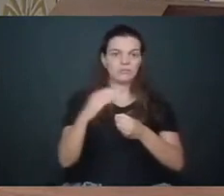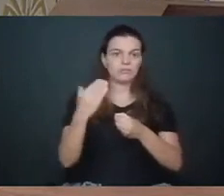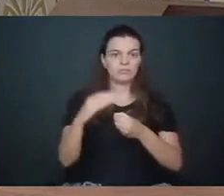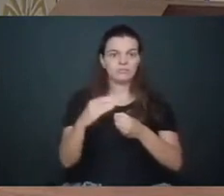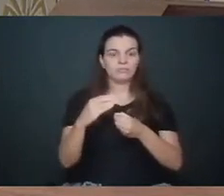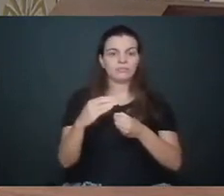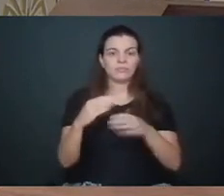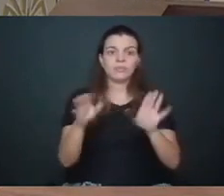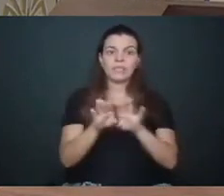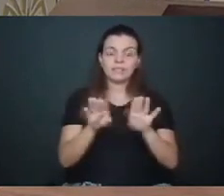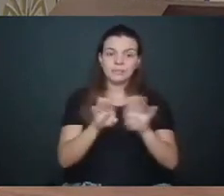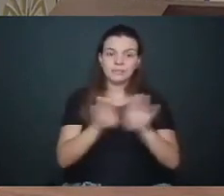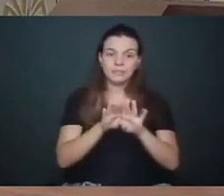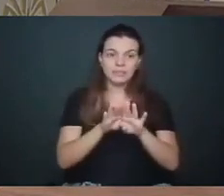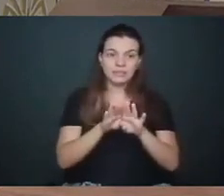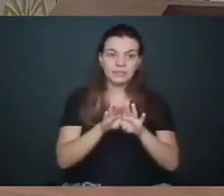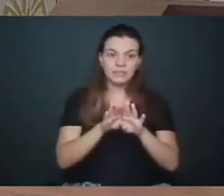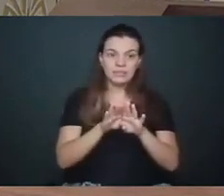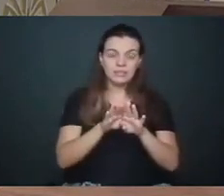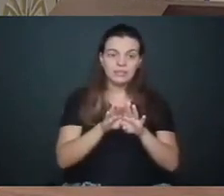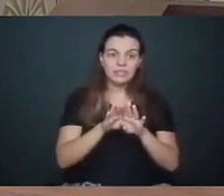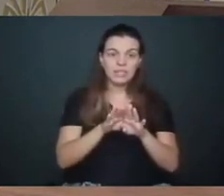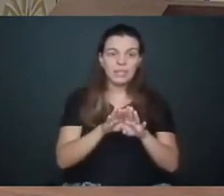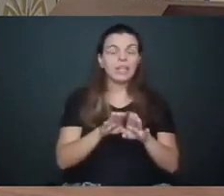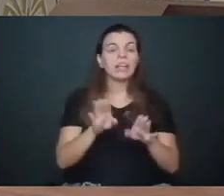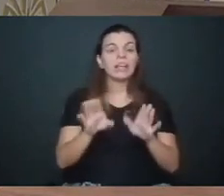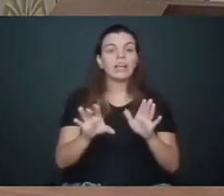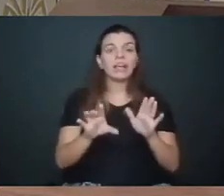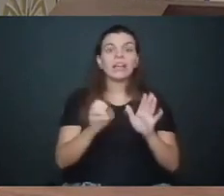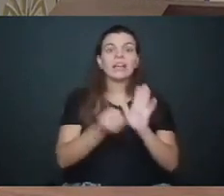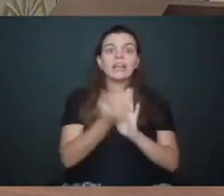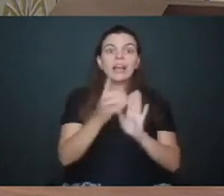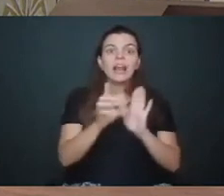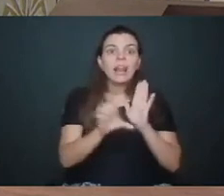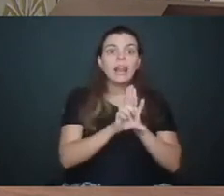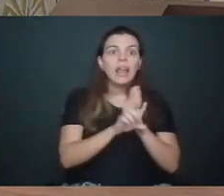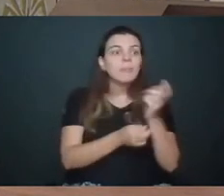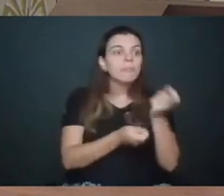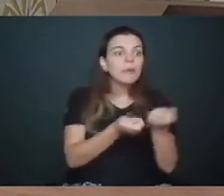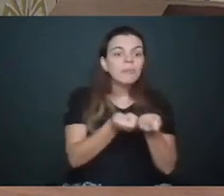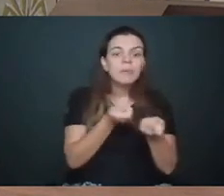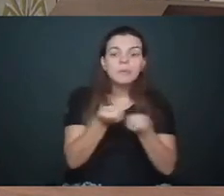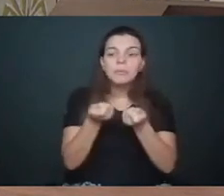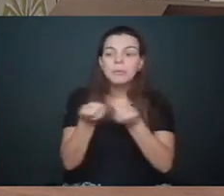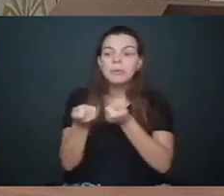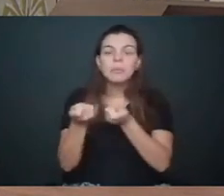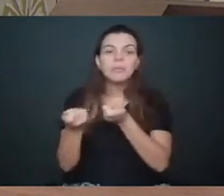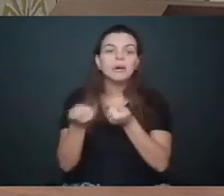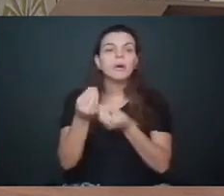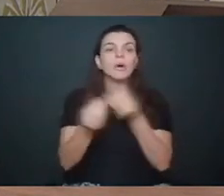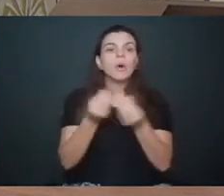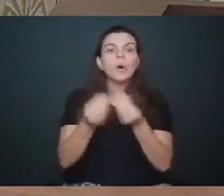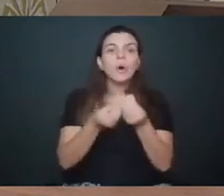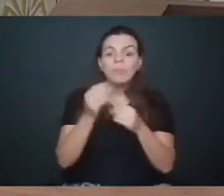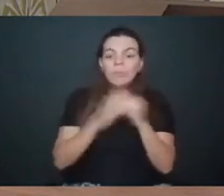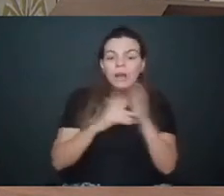toda e qualquer decisão, o manejo da araucária angustifólia na cidade. que isso não